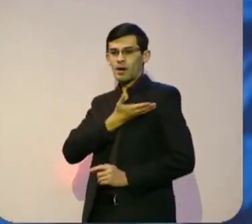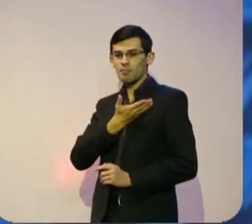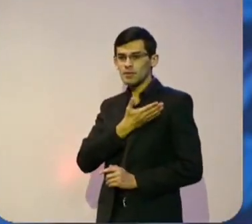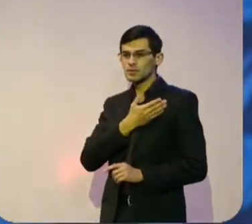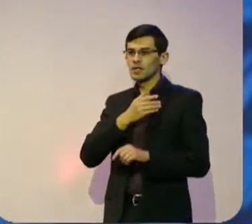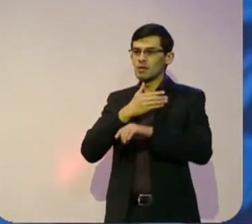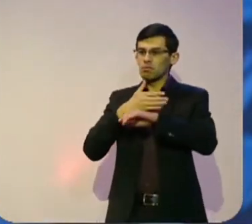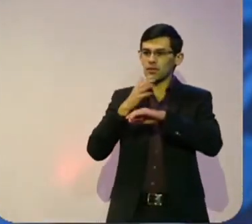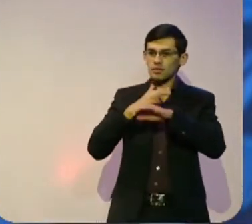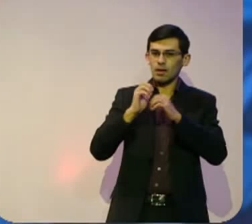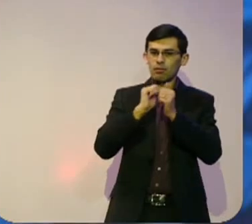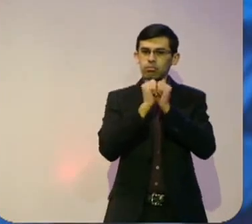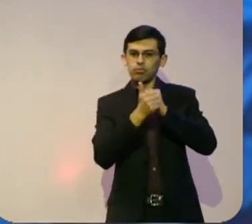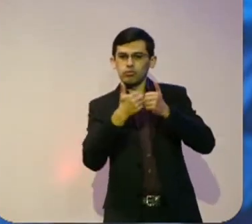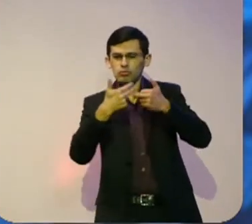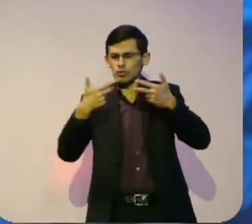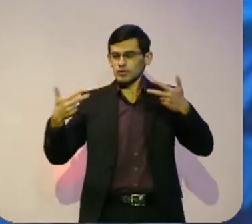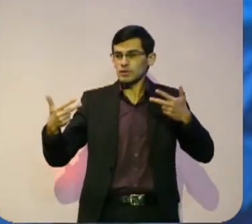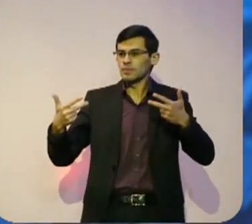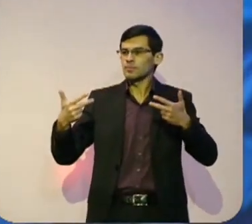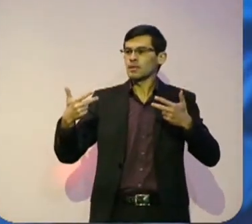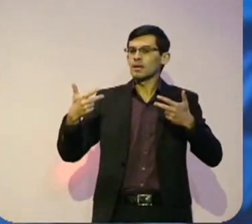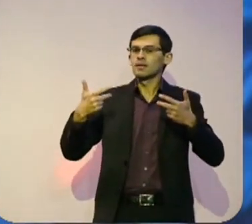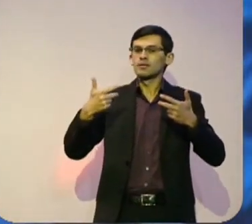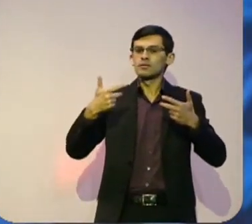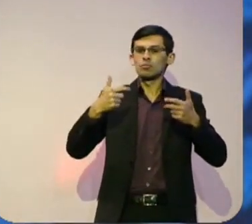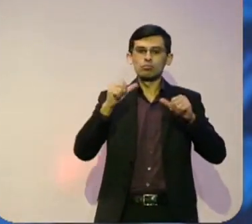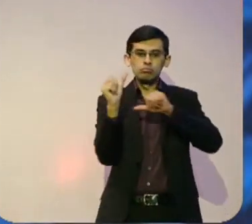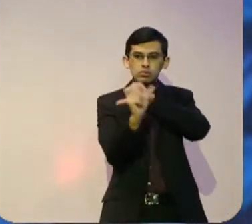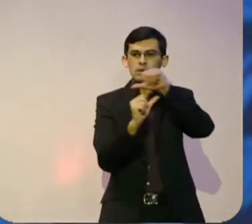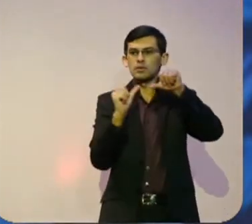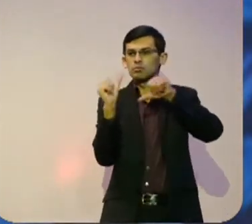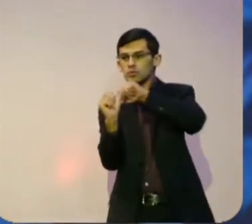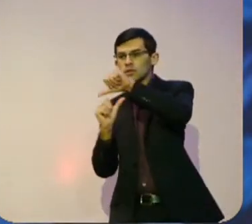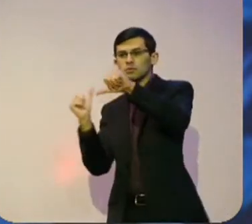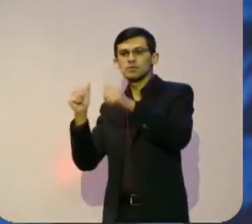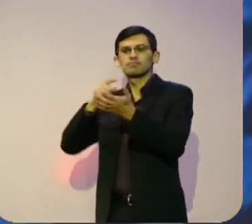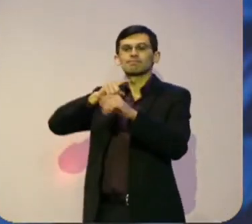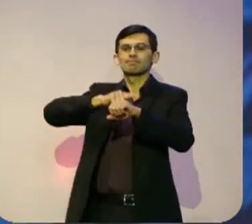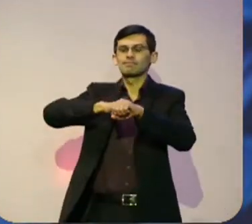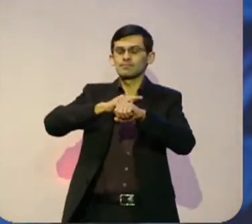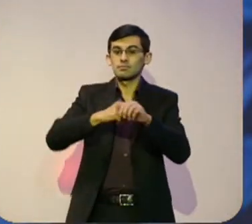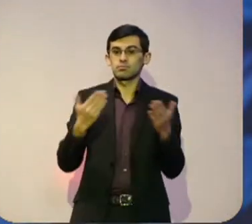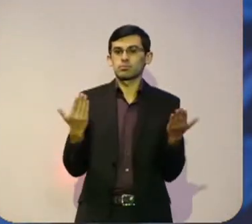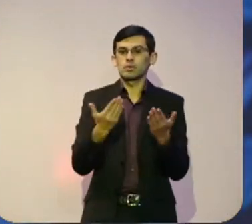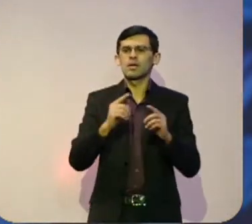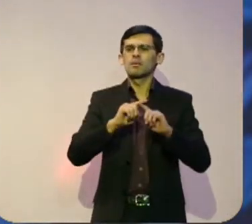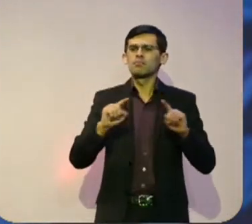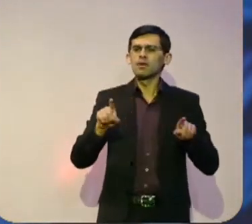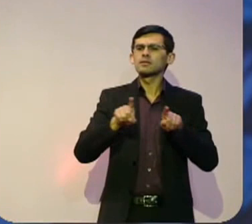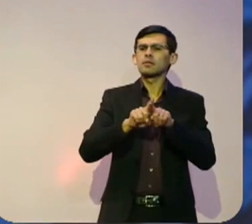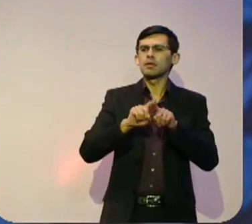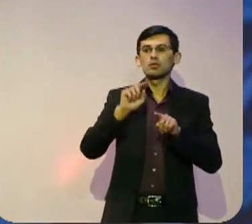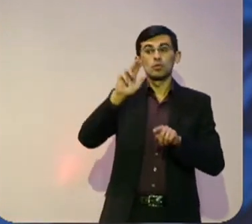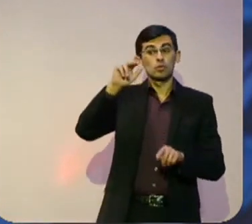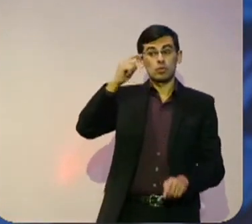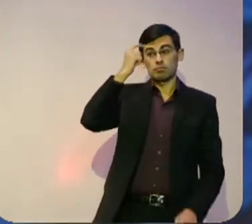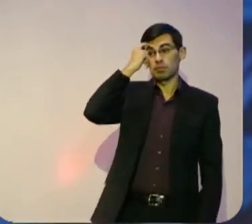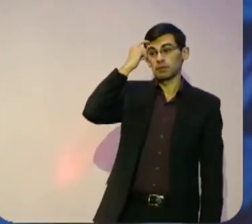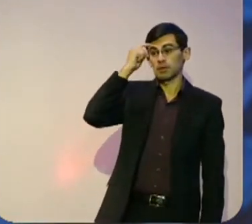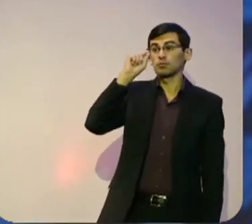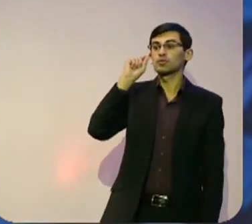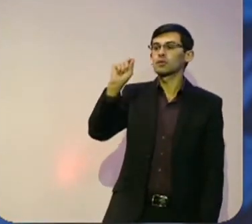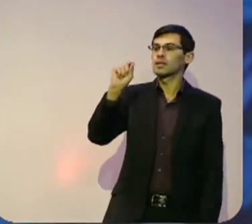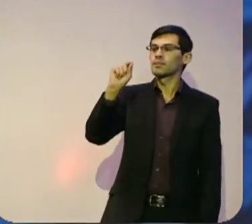praticar esportes. Tantas coisas foram mudando nesse período. Mas também nunca imaginamos que